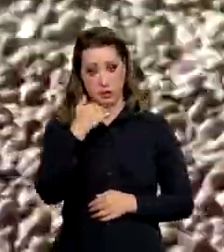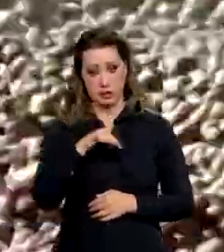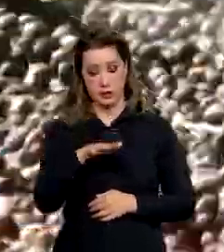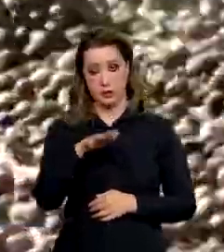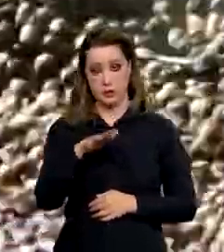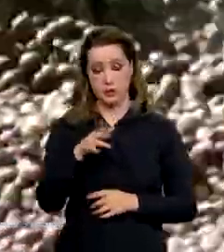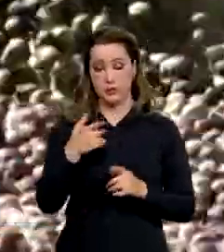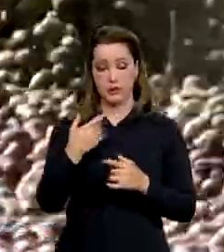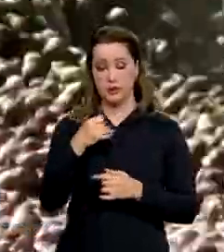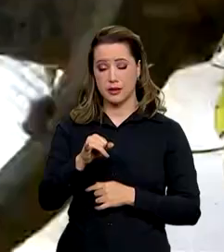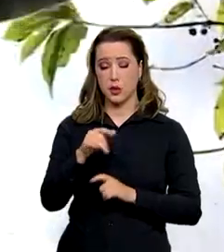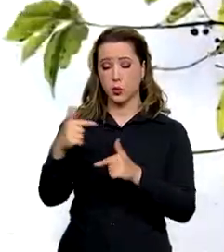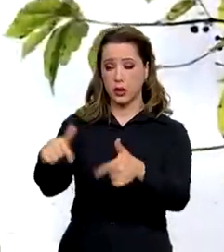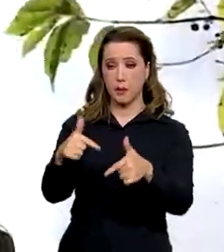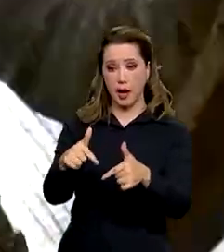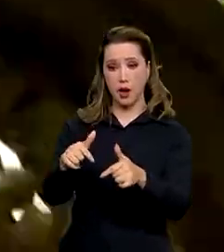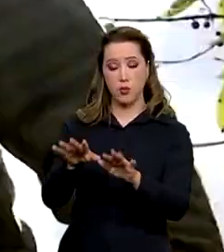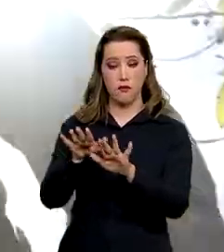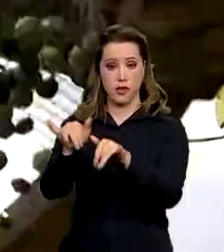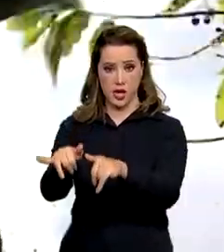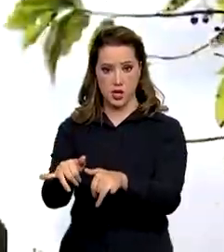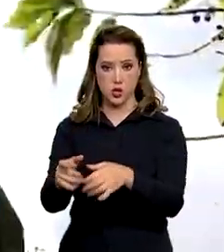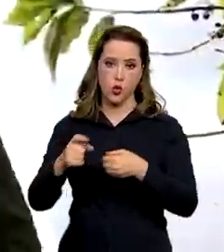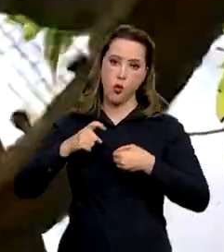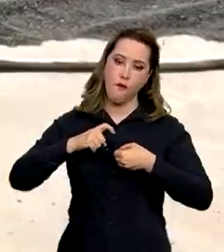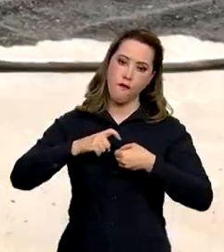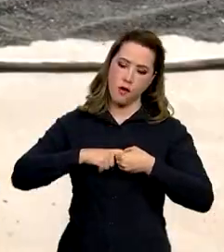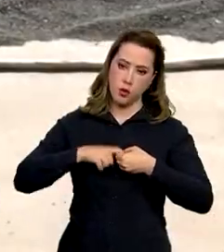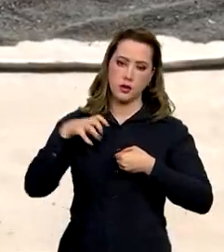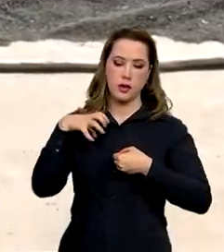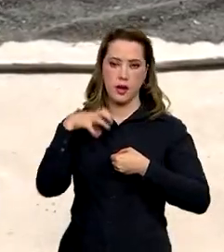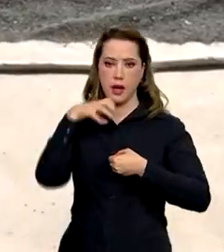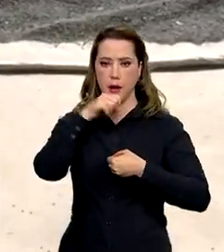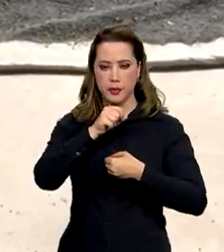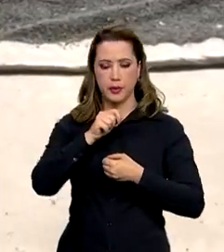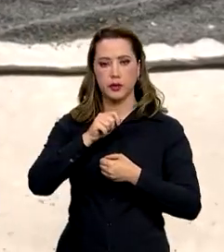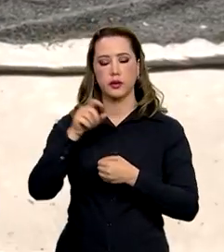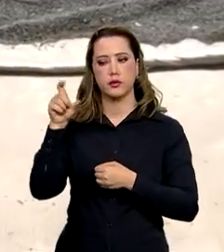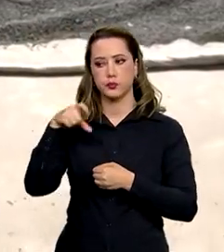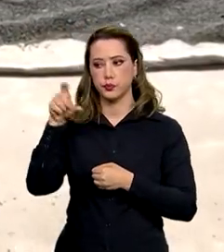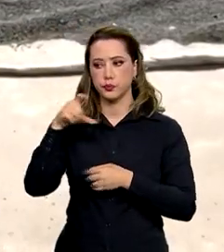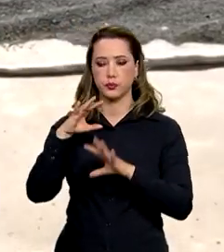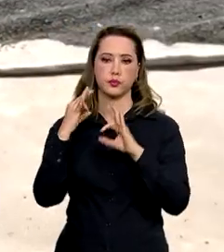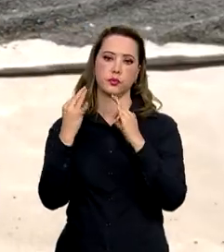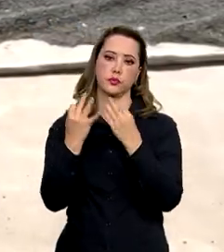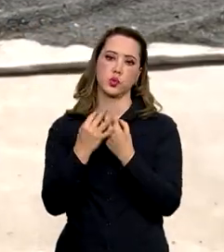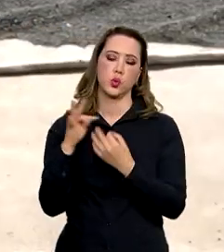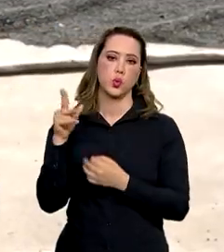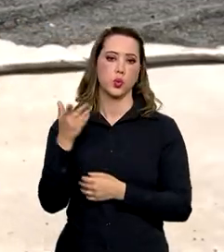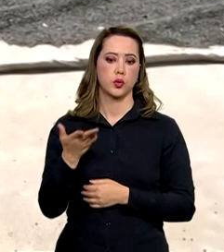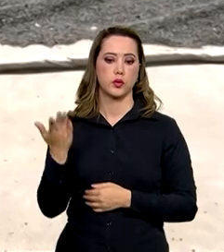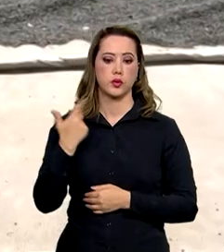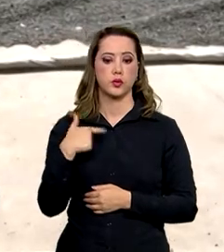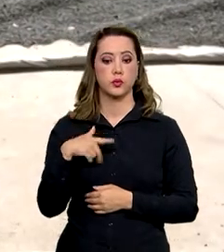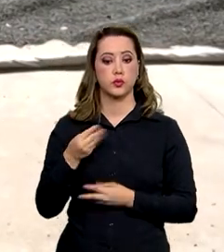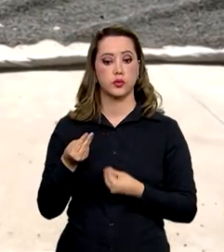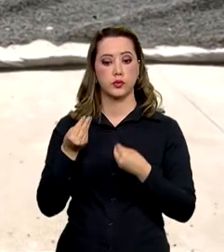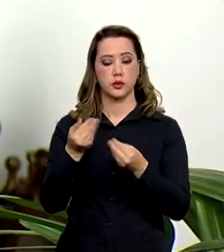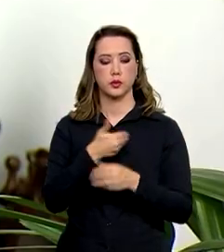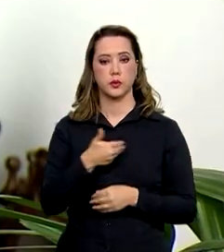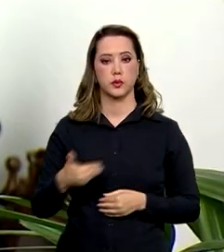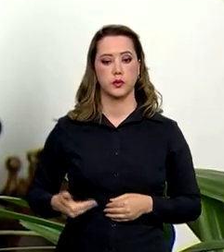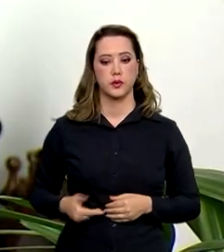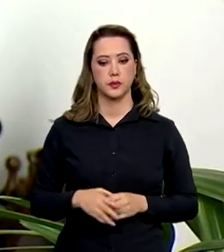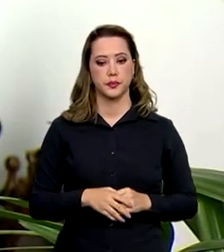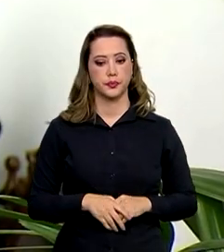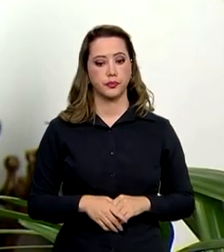plantio e na colheita termine, ele volta automaticamente a receber o benefício integral dado pelo governo.